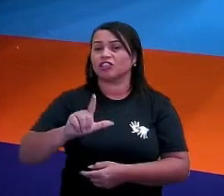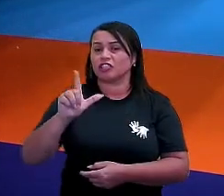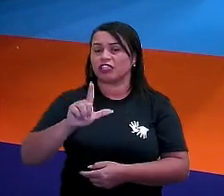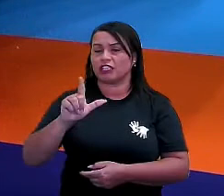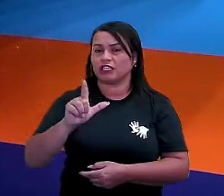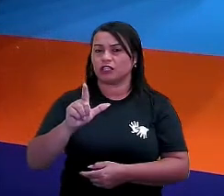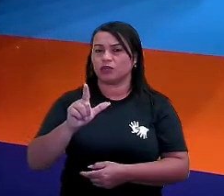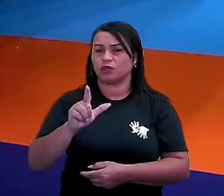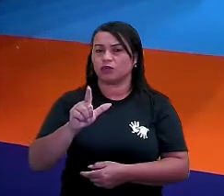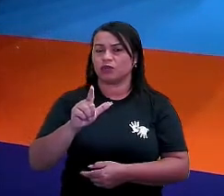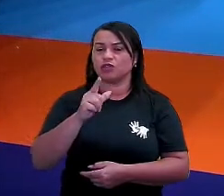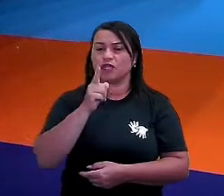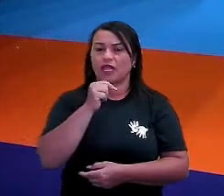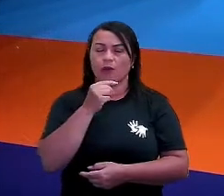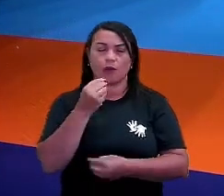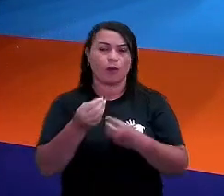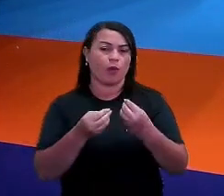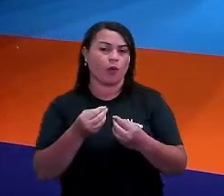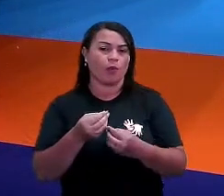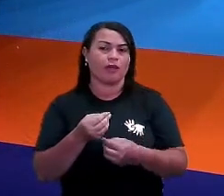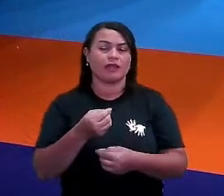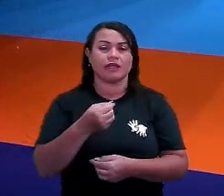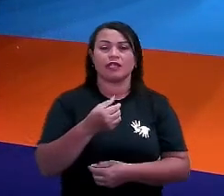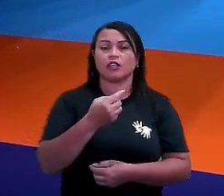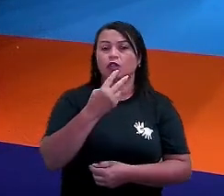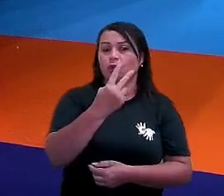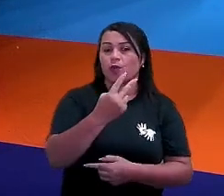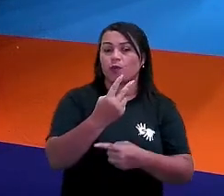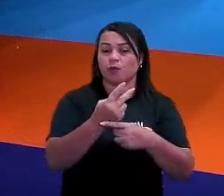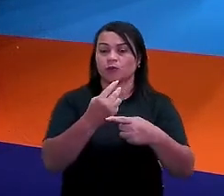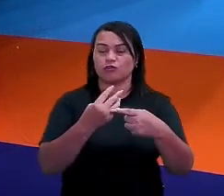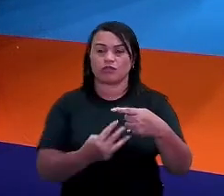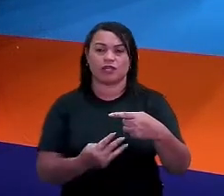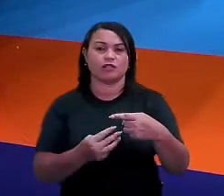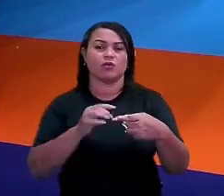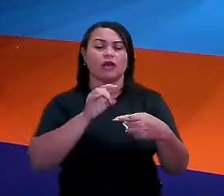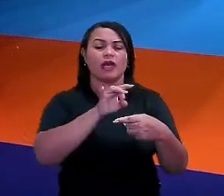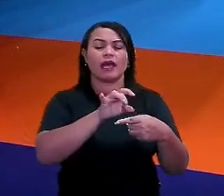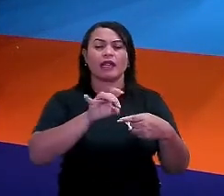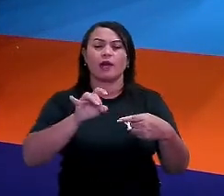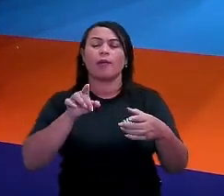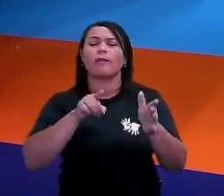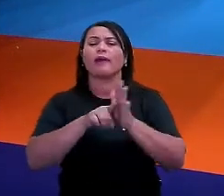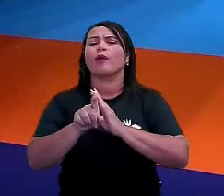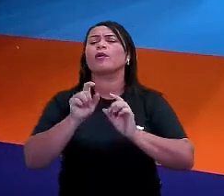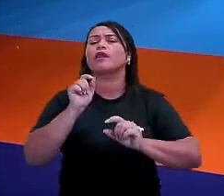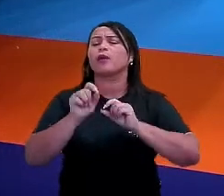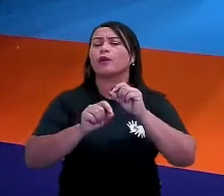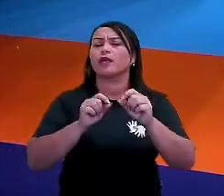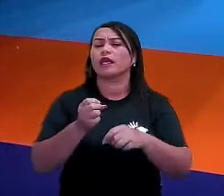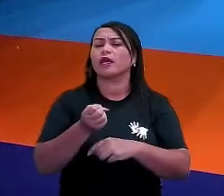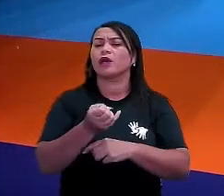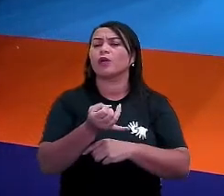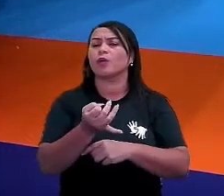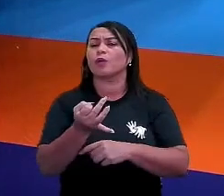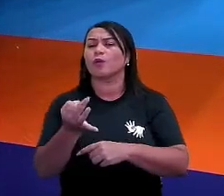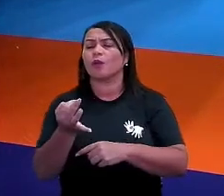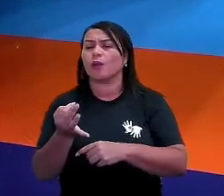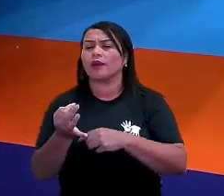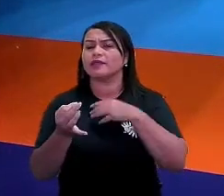de 2/3 de litro. Cada uma, ou seja, a pergunta é, quantas